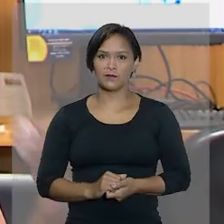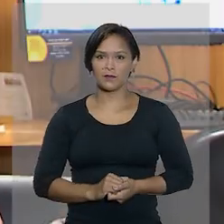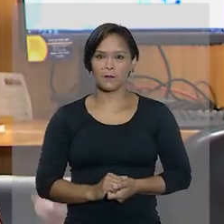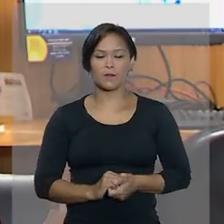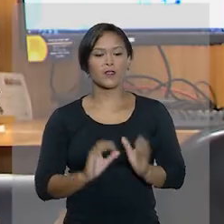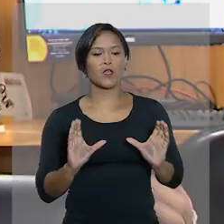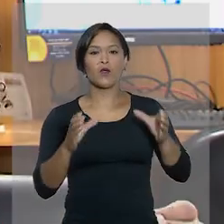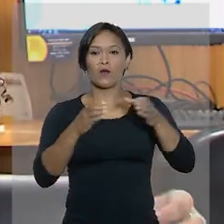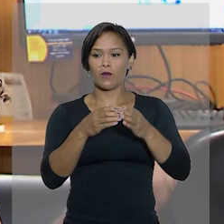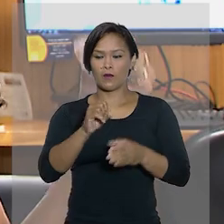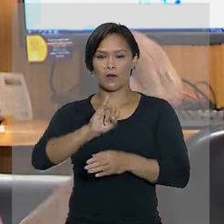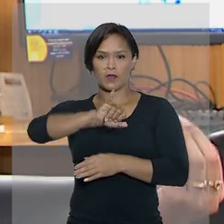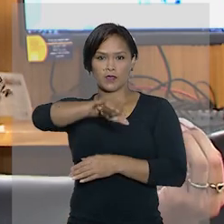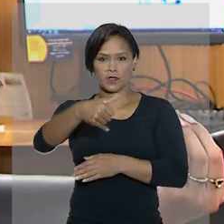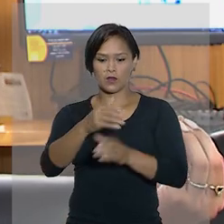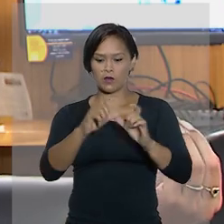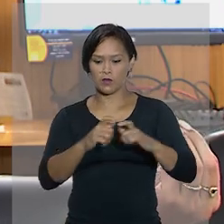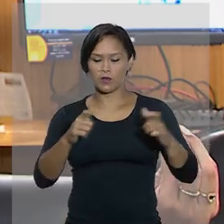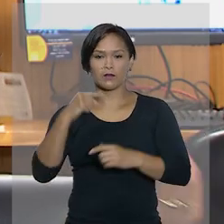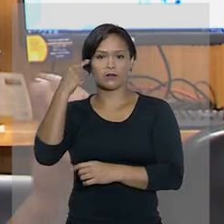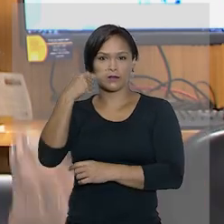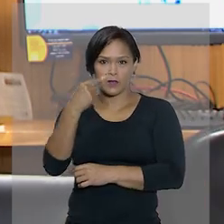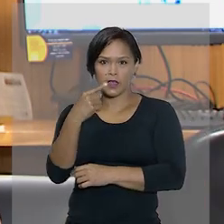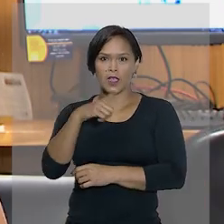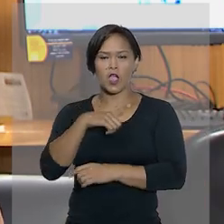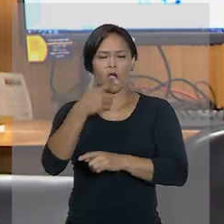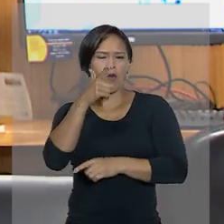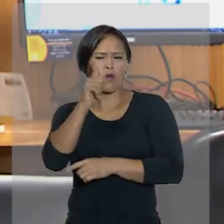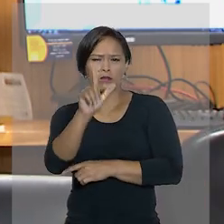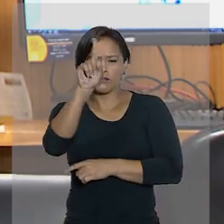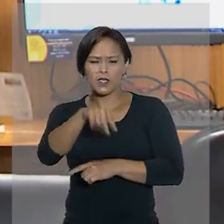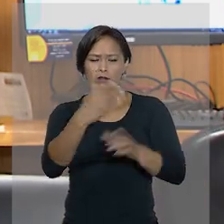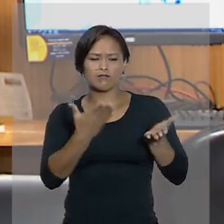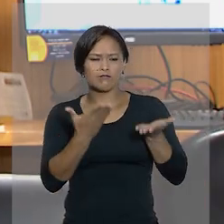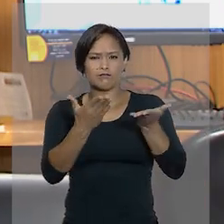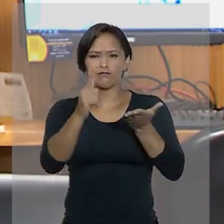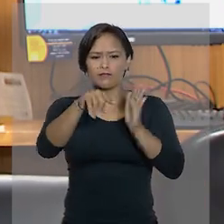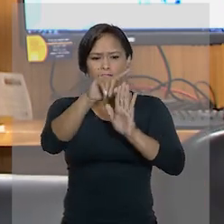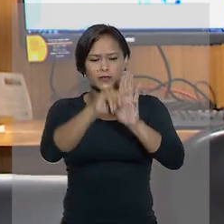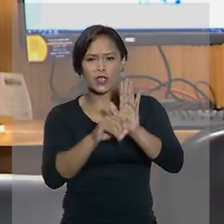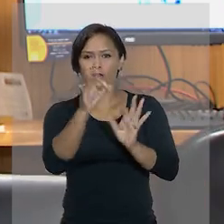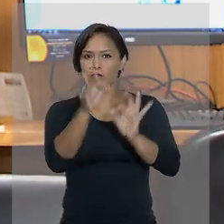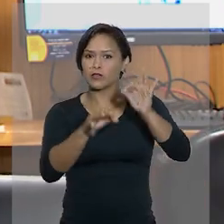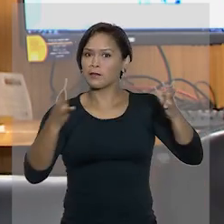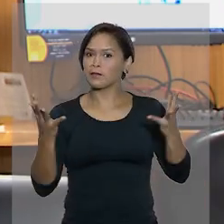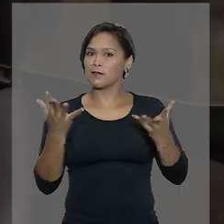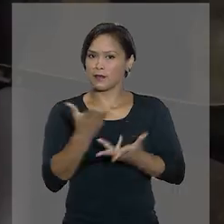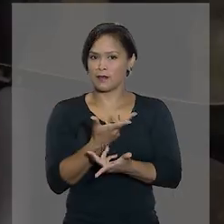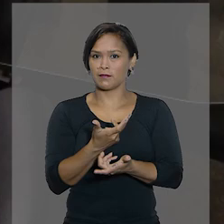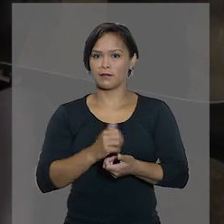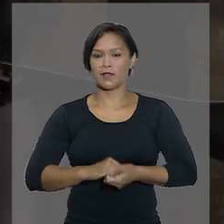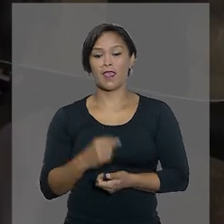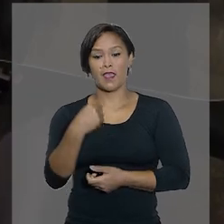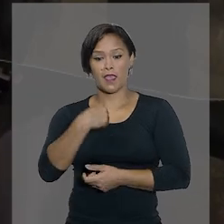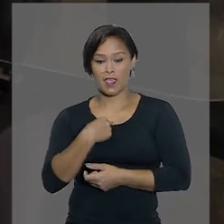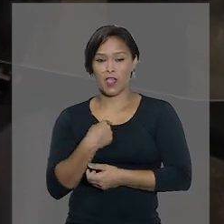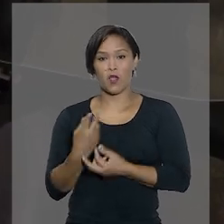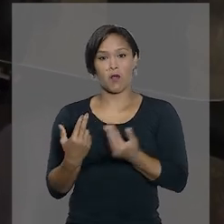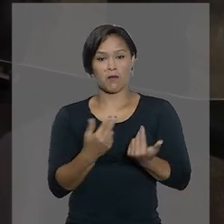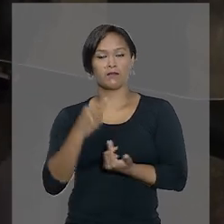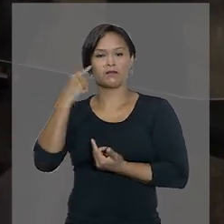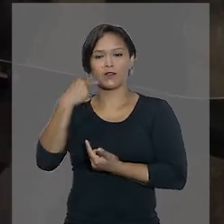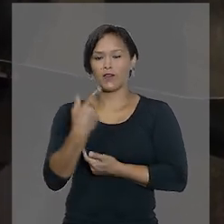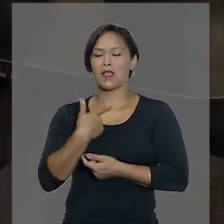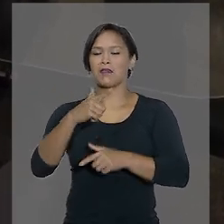A equipe do STJ, do Espaço do Advogado, consegue prestar um atendimento judicial de excelência. Eu, como